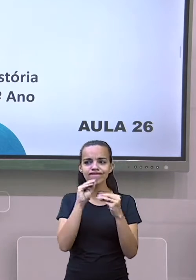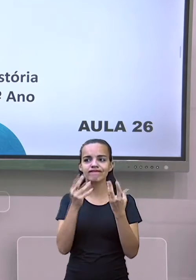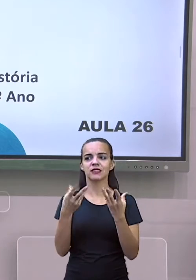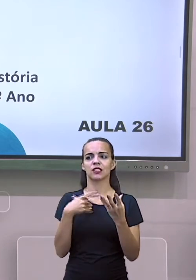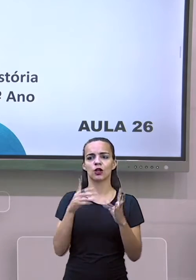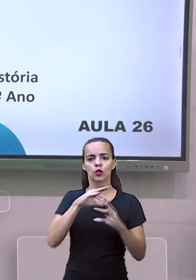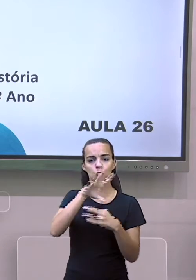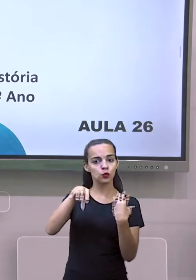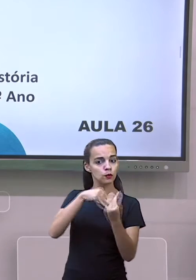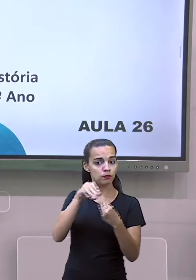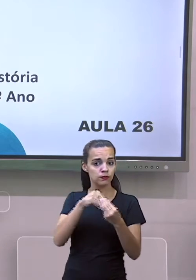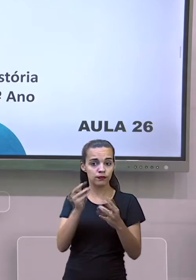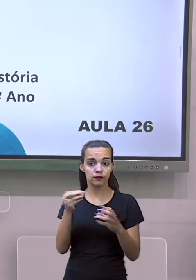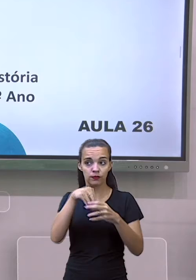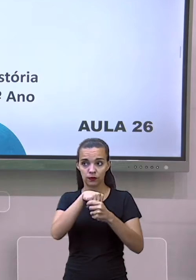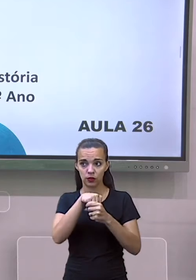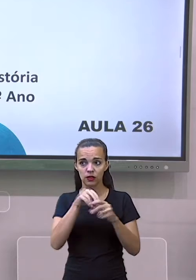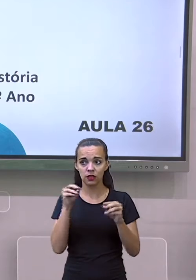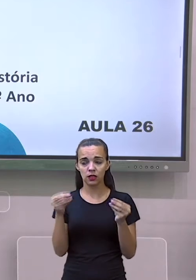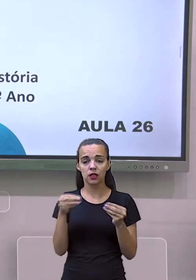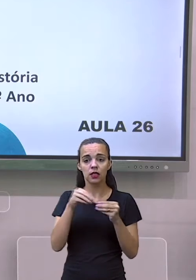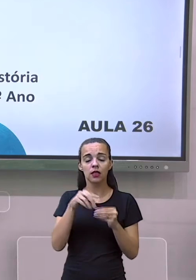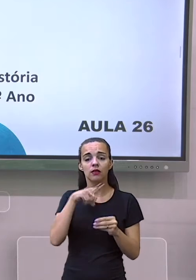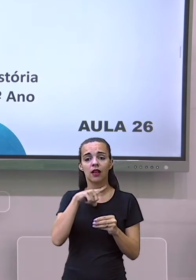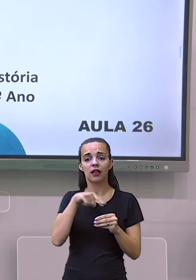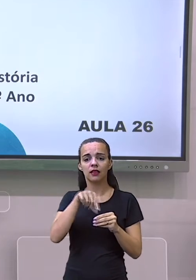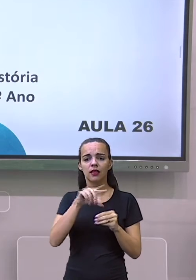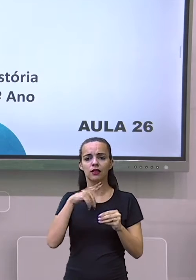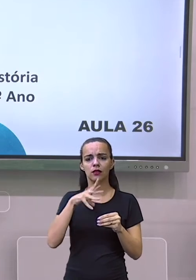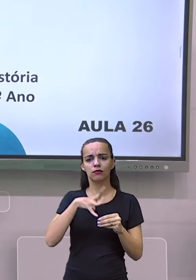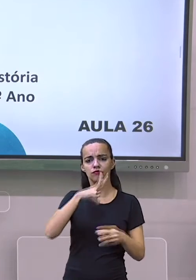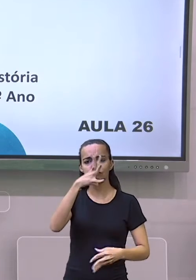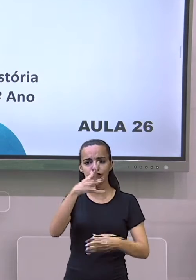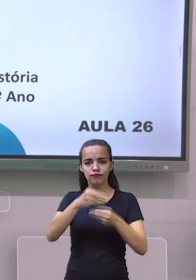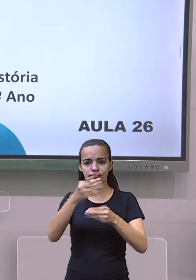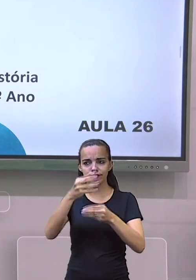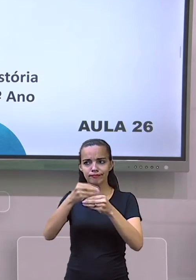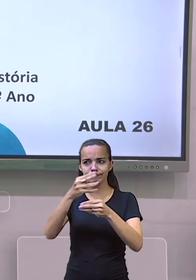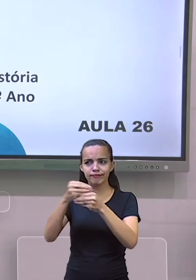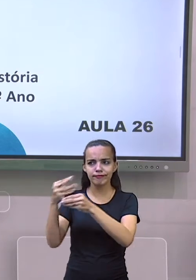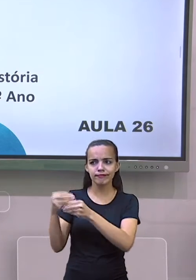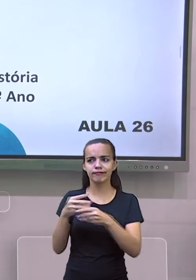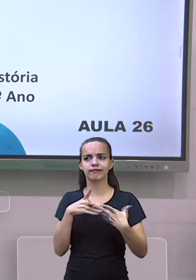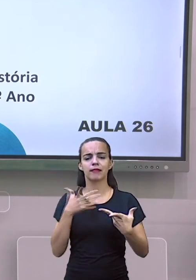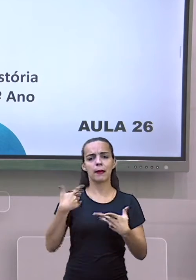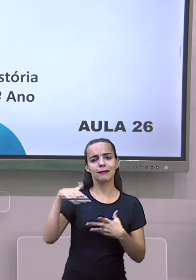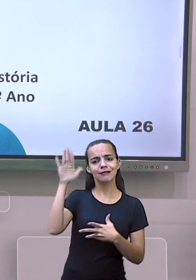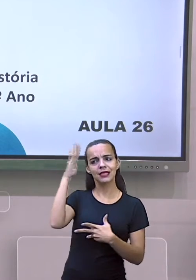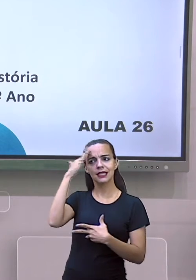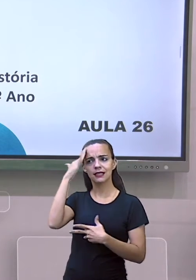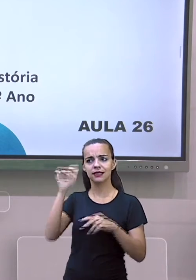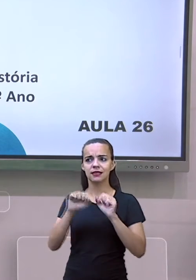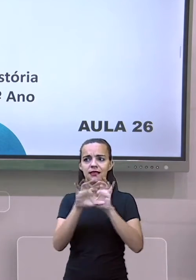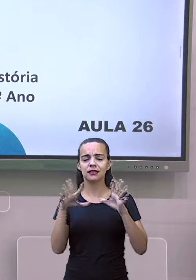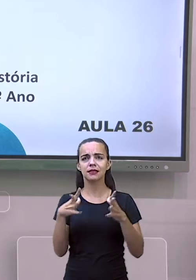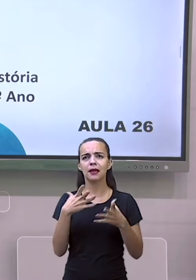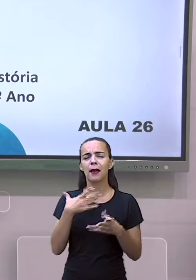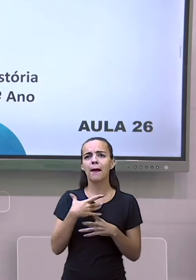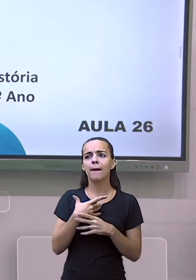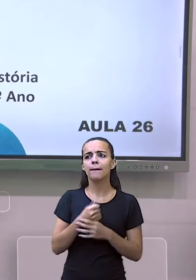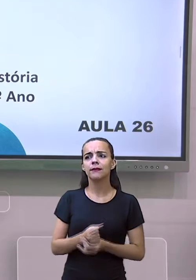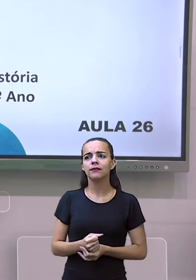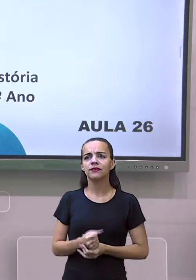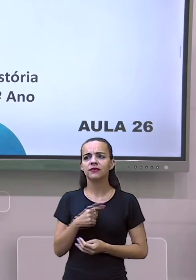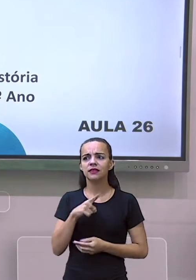pegando esses contextos, esses ganchos, aprofundando um pouco mais, amenizando um pouco a